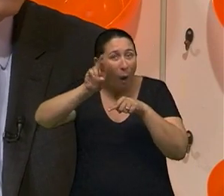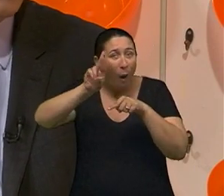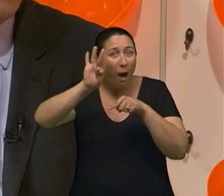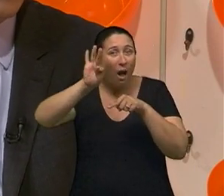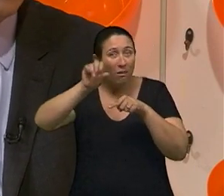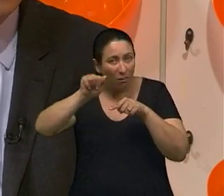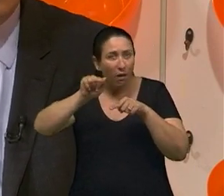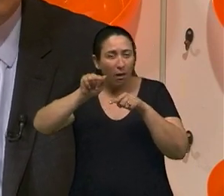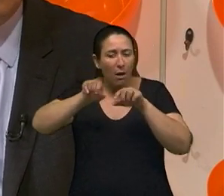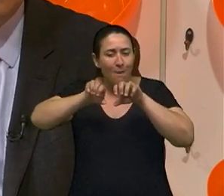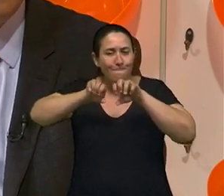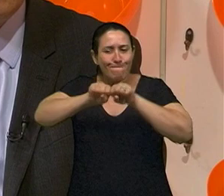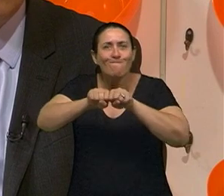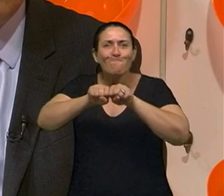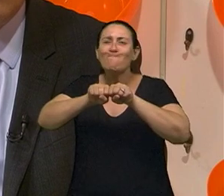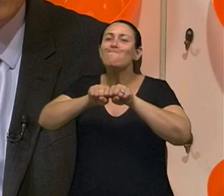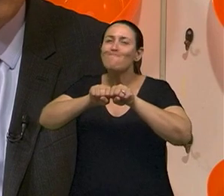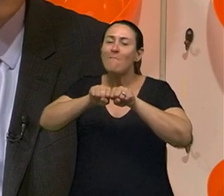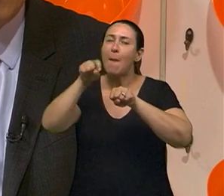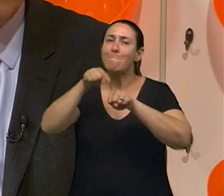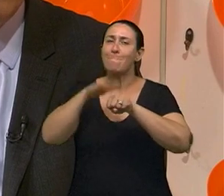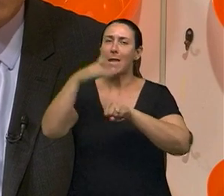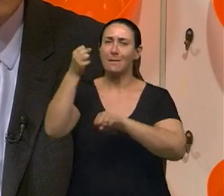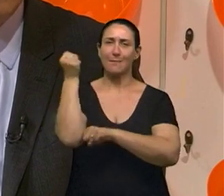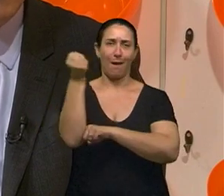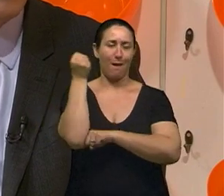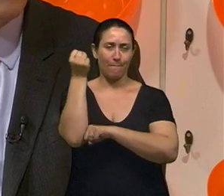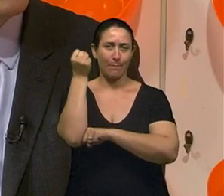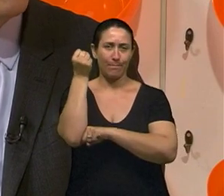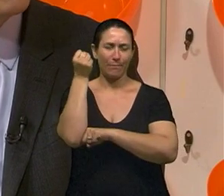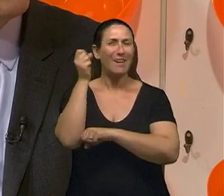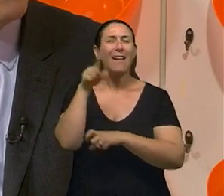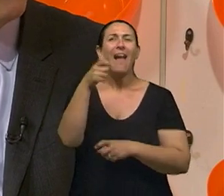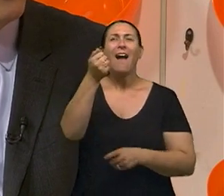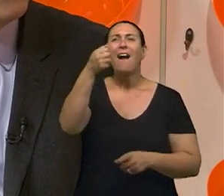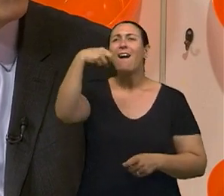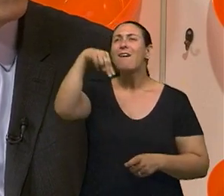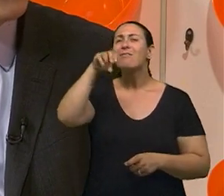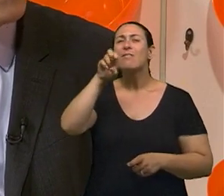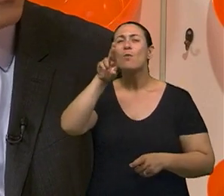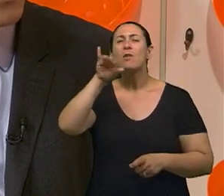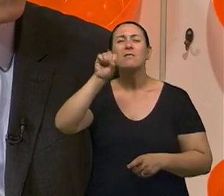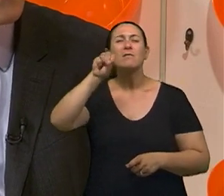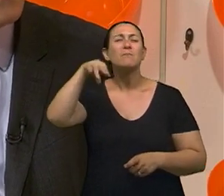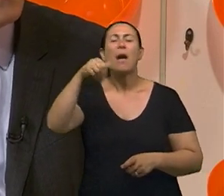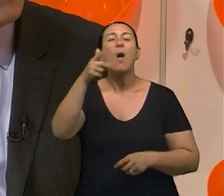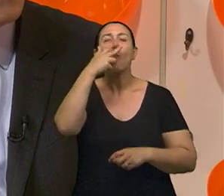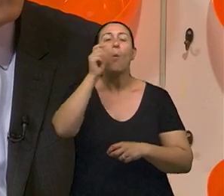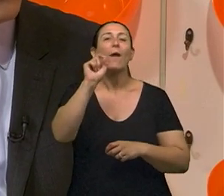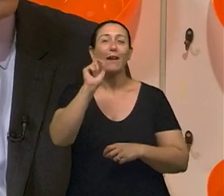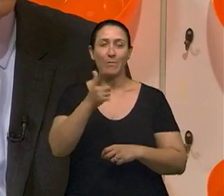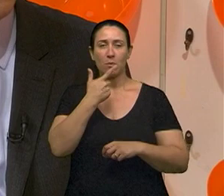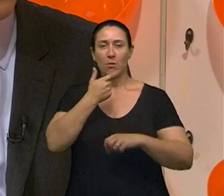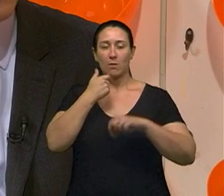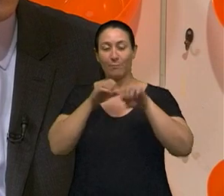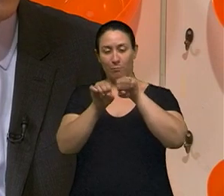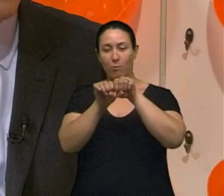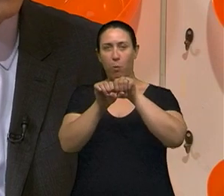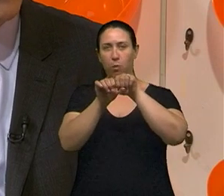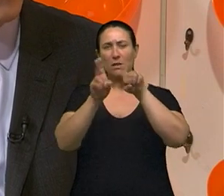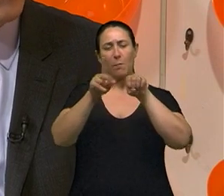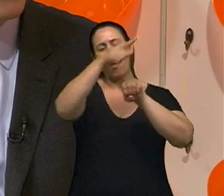e a extensão da horta H então o aneurismo é um enfraquecimento é como se fosse uma bolha na horta eh eu costumo